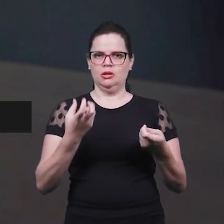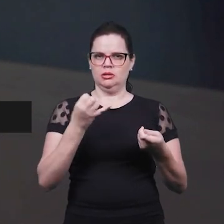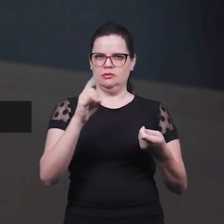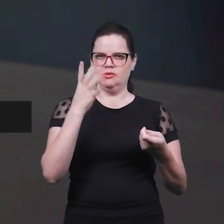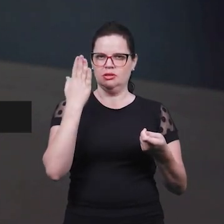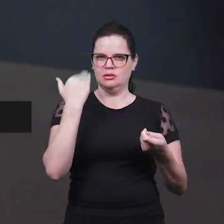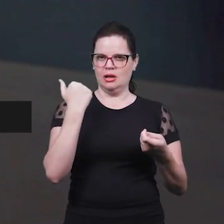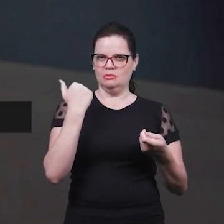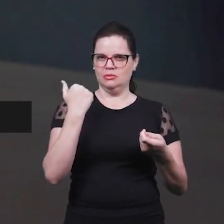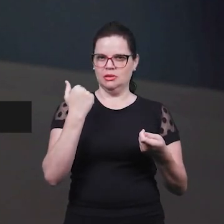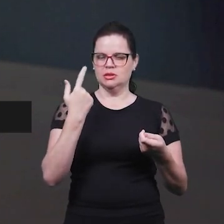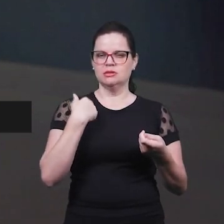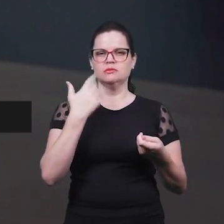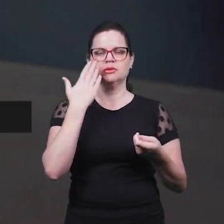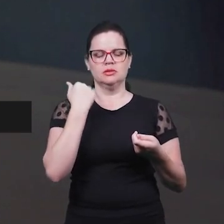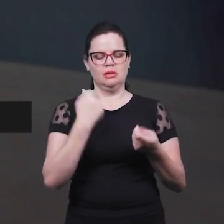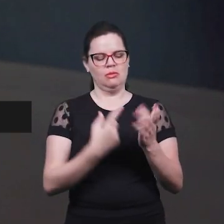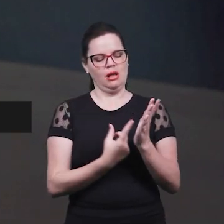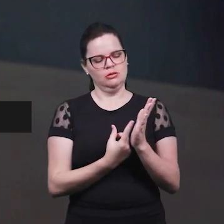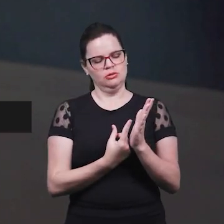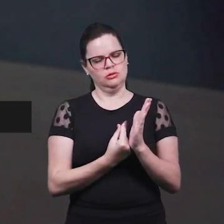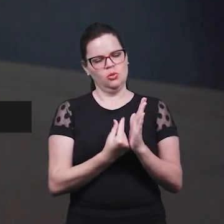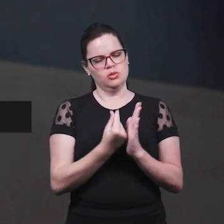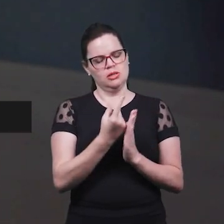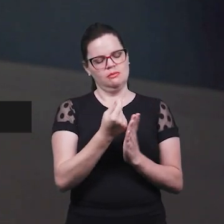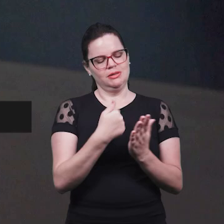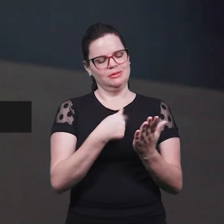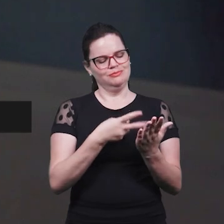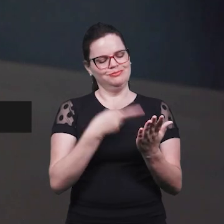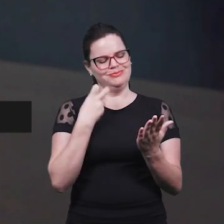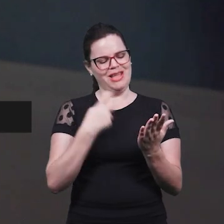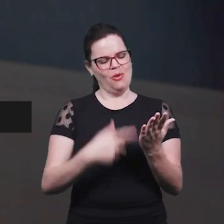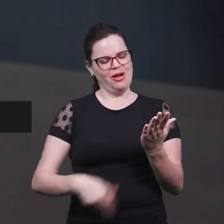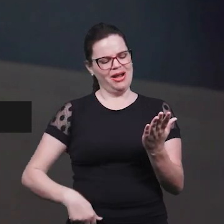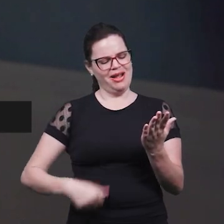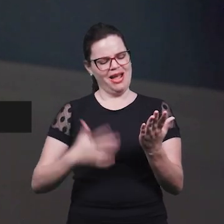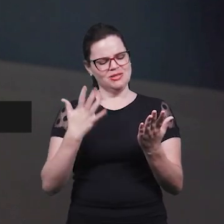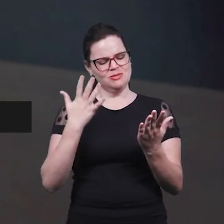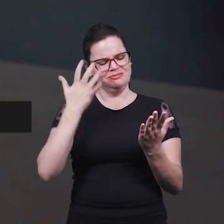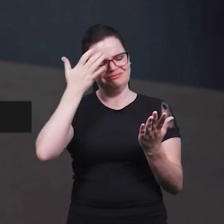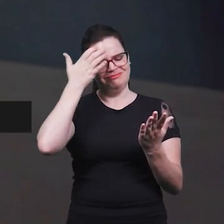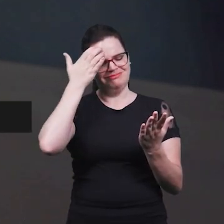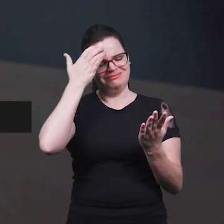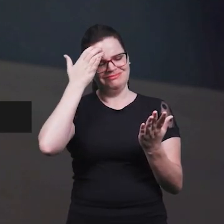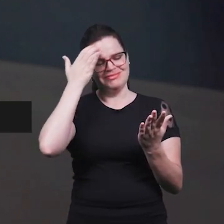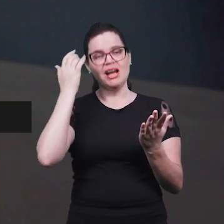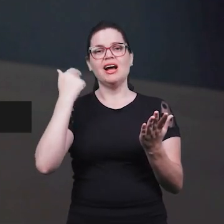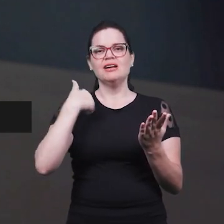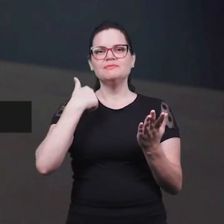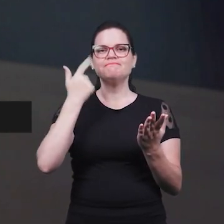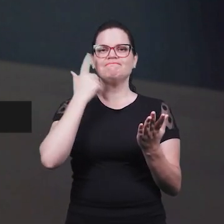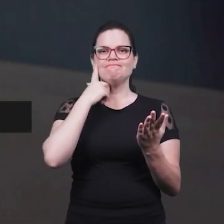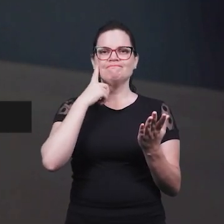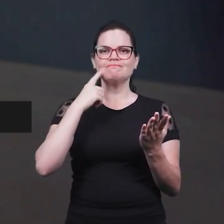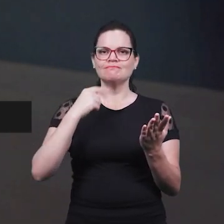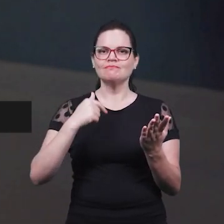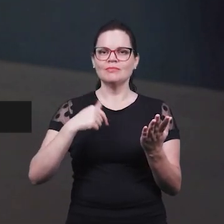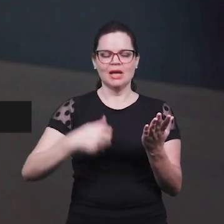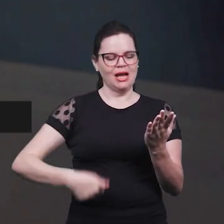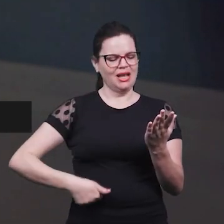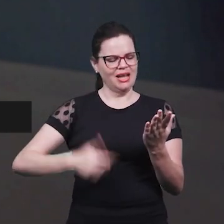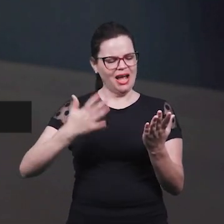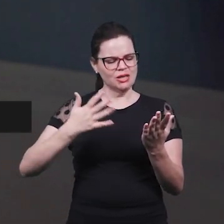isso, aí você sabe que você começa a identificar onde é que estão saindo as pequenas coisas